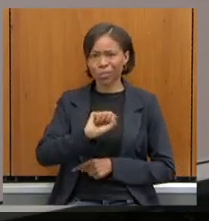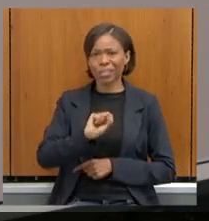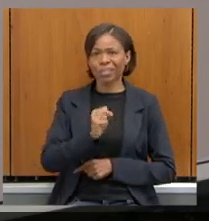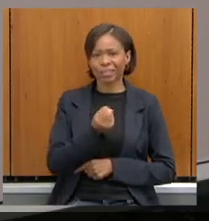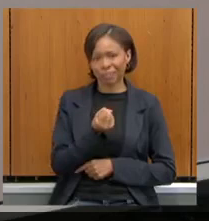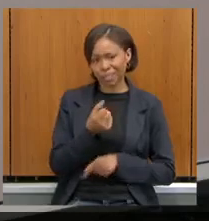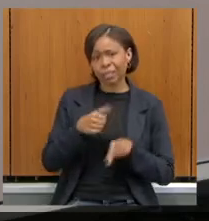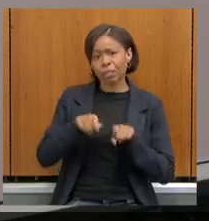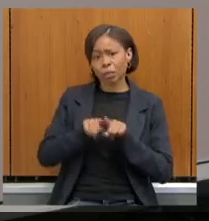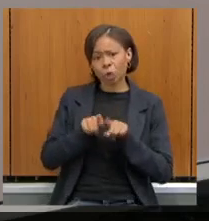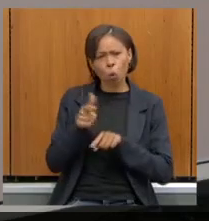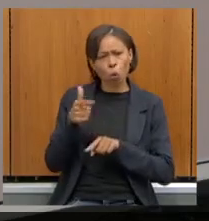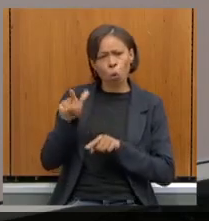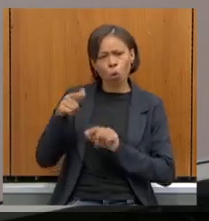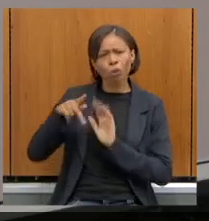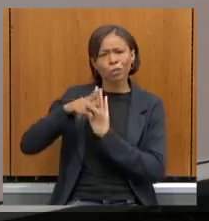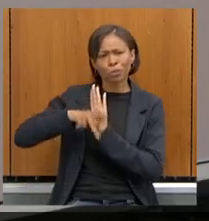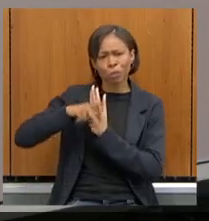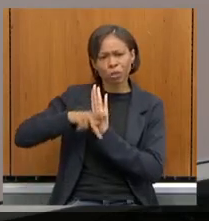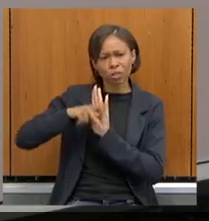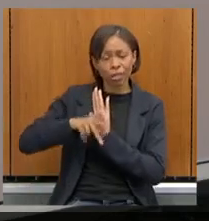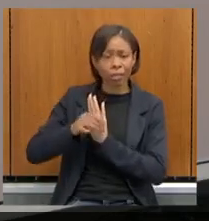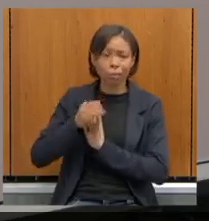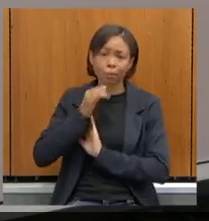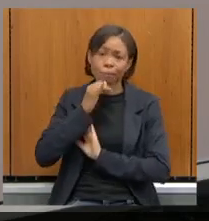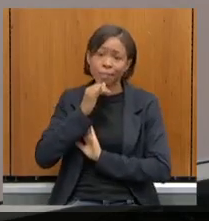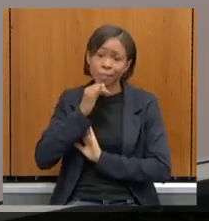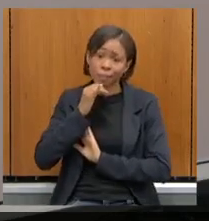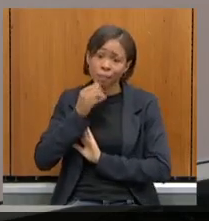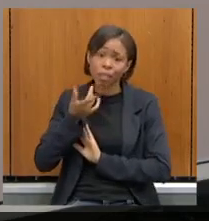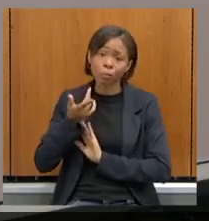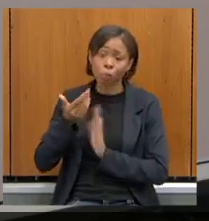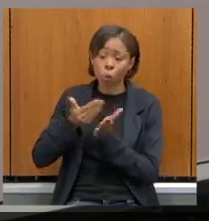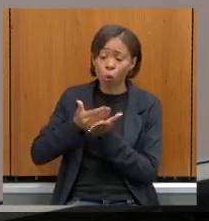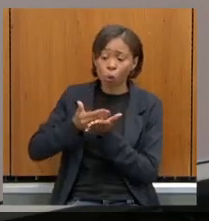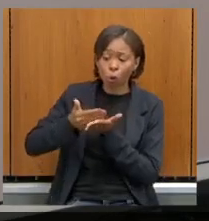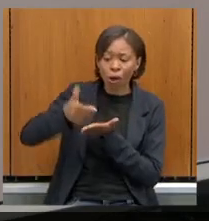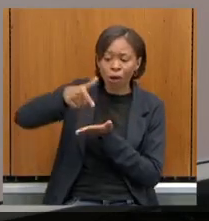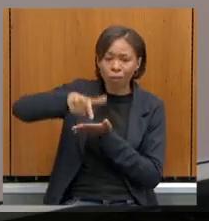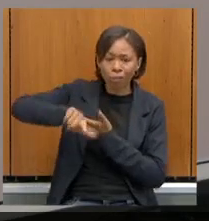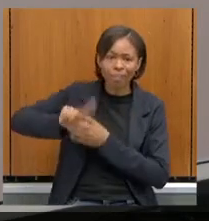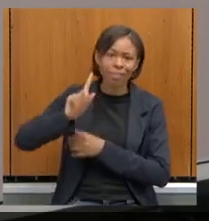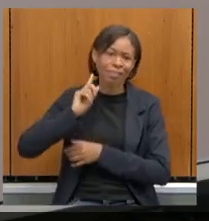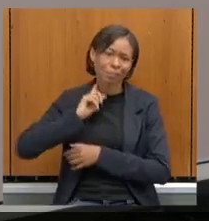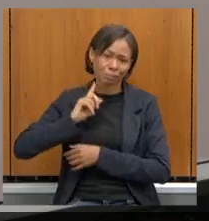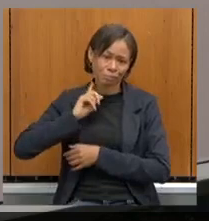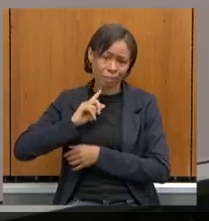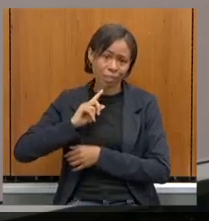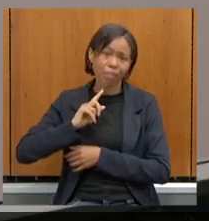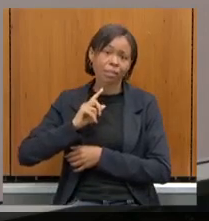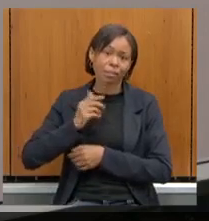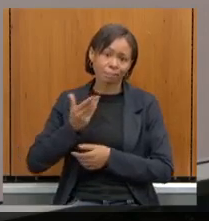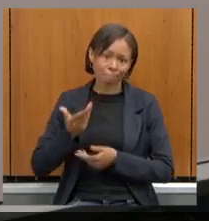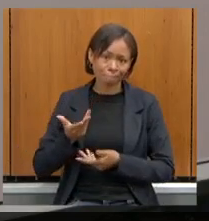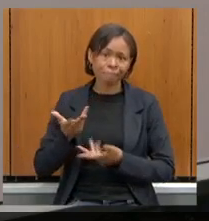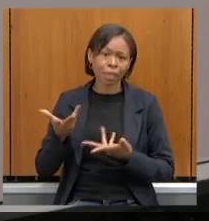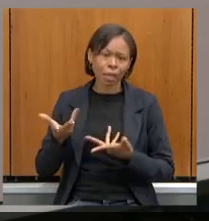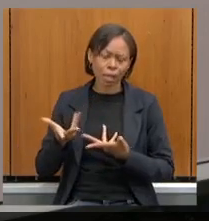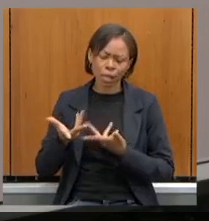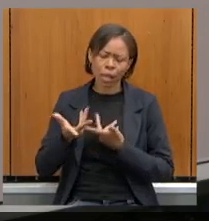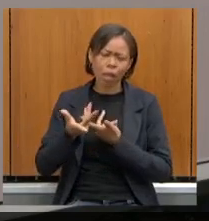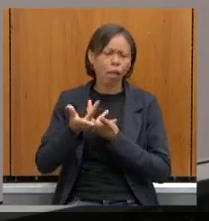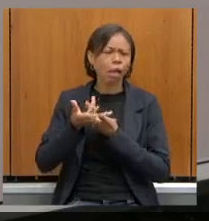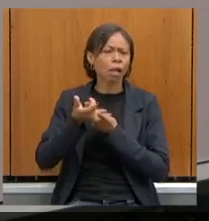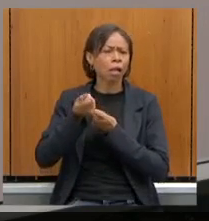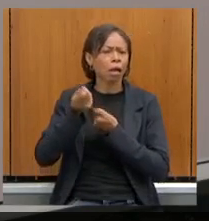o Recomeça Minas, o qual temos muito apreço pela qualidade com que foi feito,